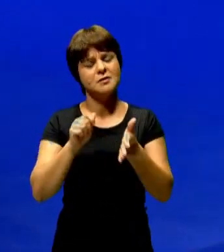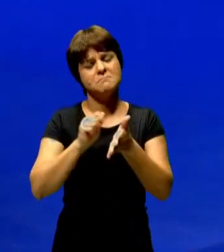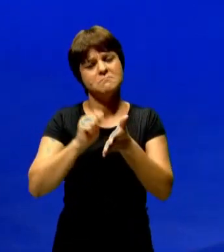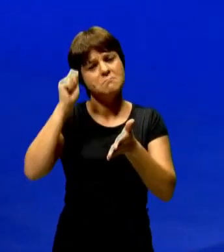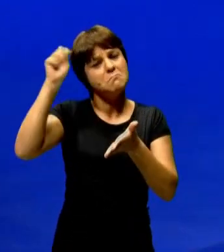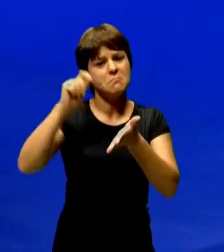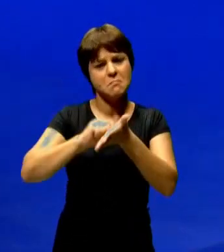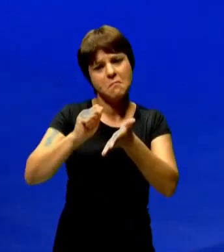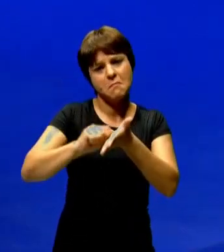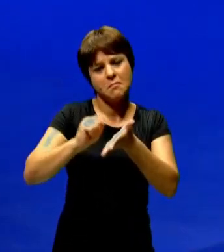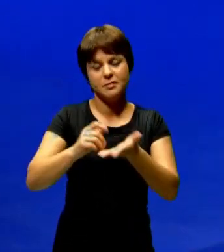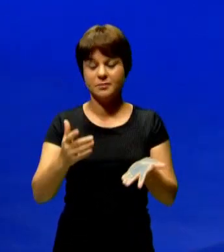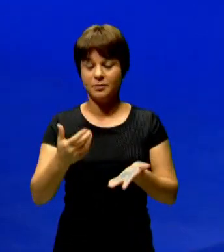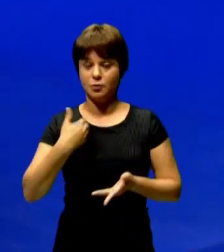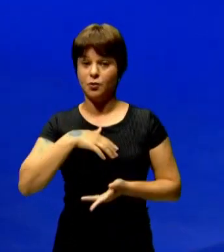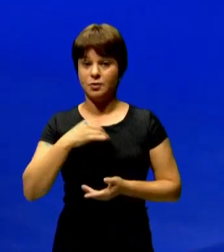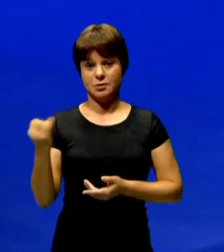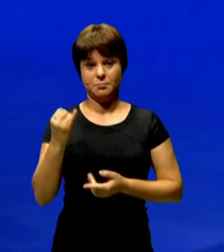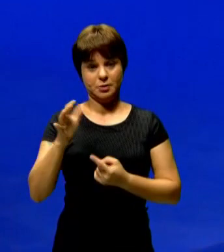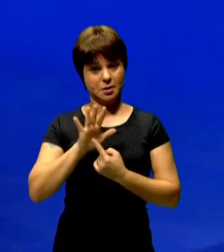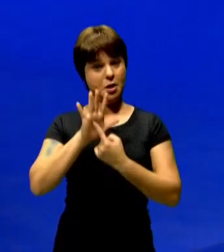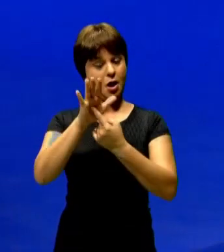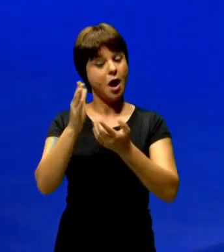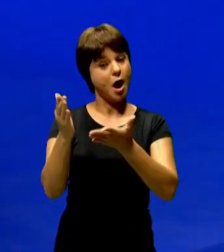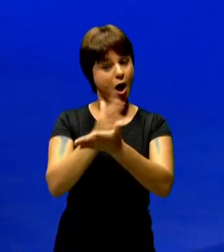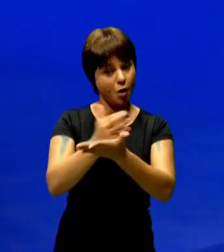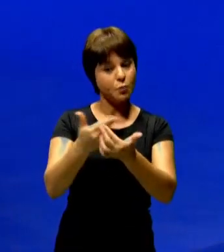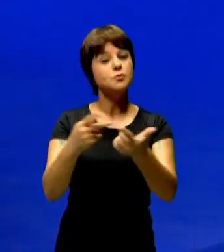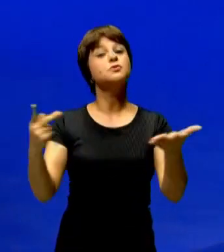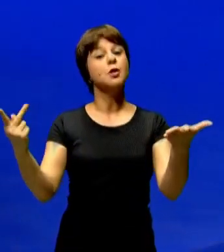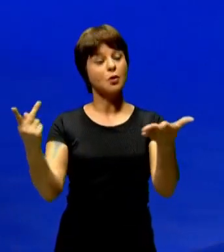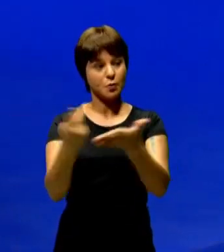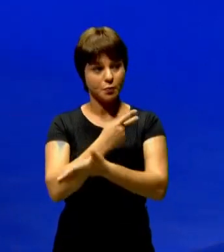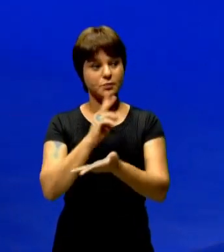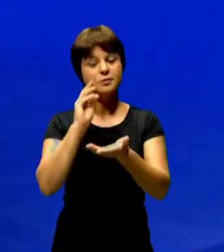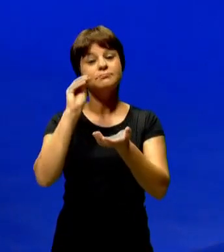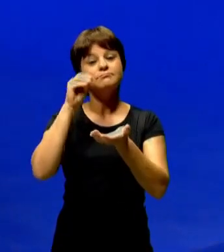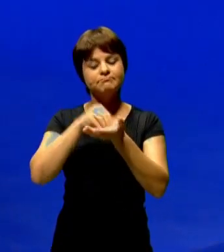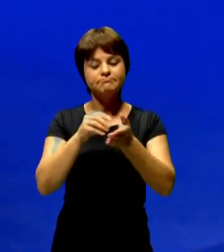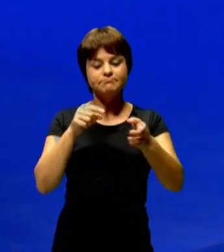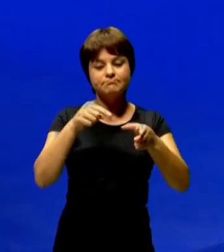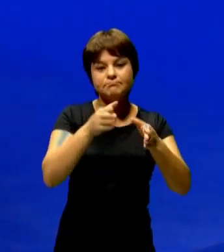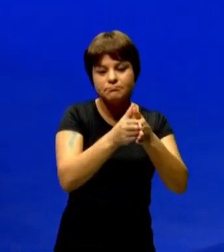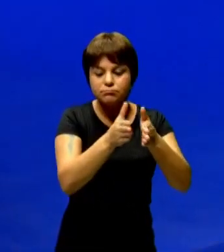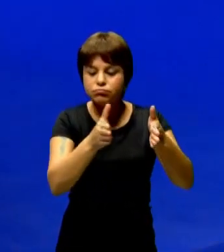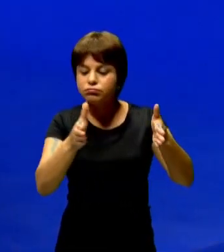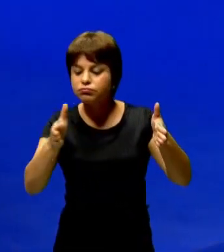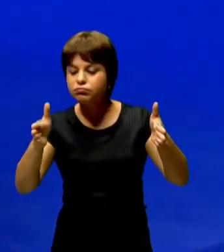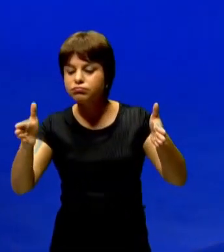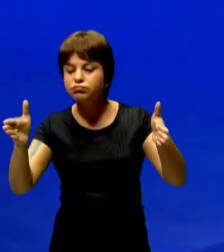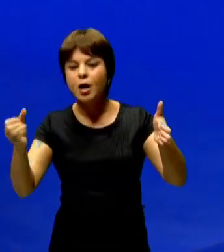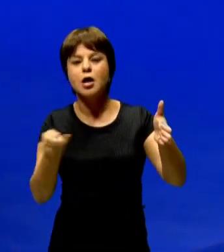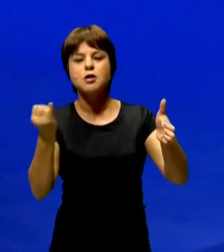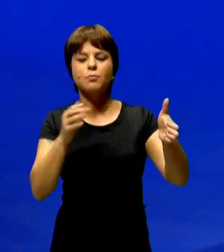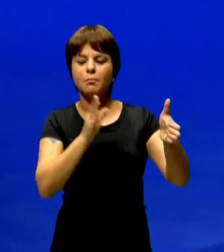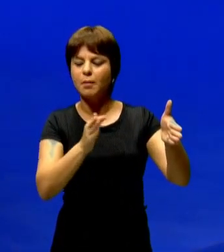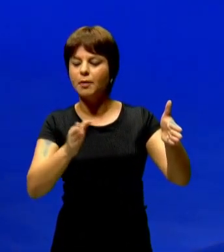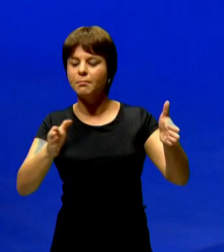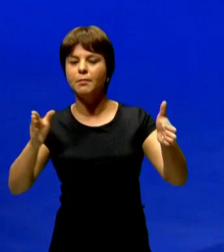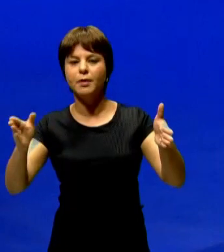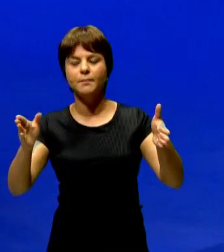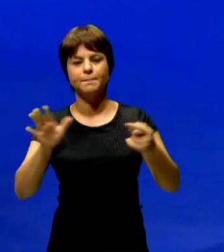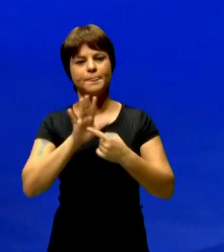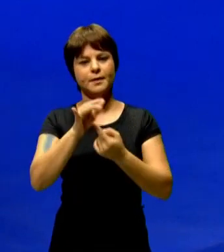que é importante é nós destacarmos alguns fenômenos que acontecem aqui nessa escala temporal e que utilizam como marco para alguns